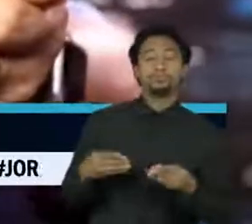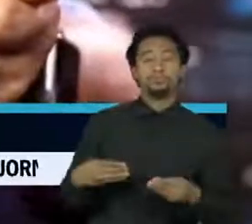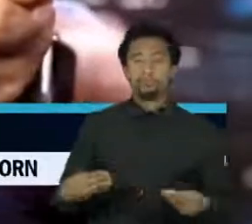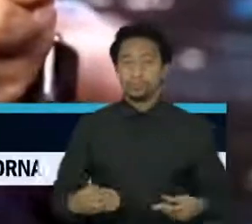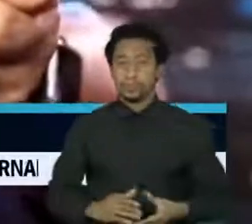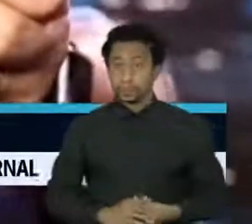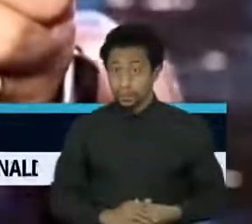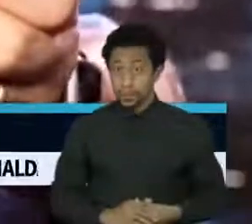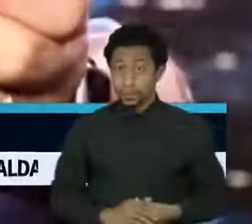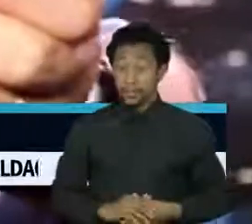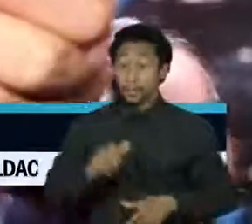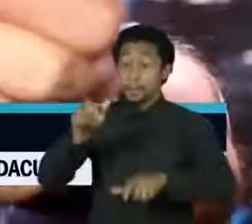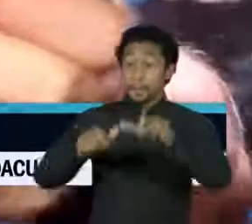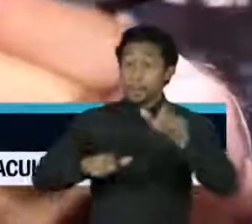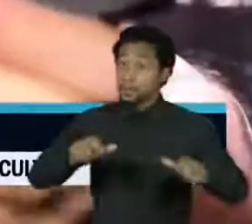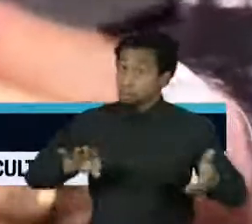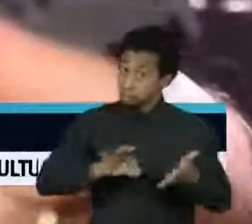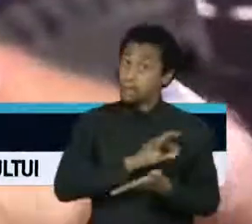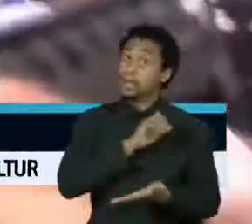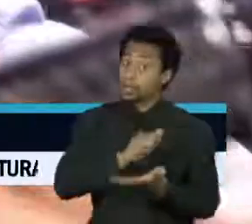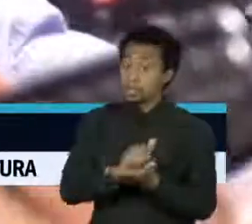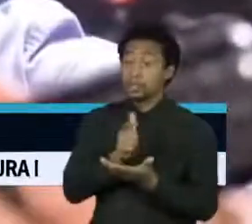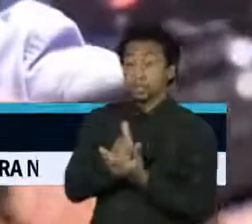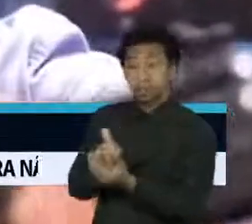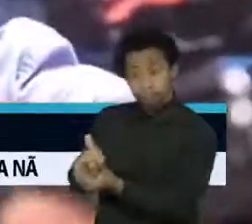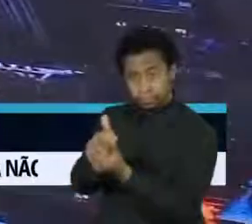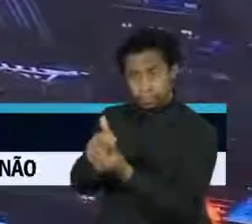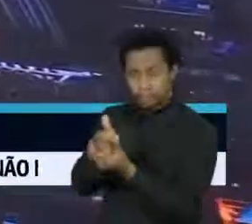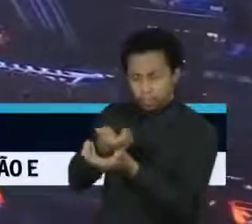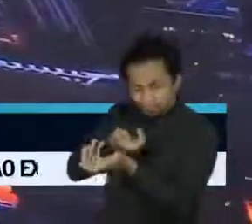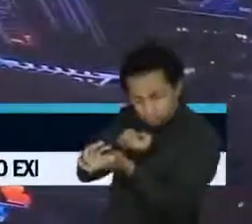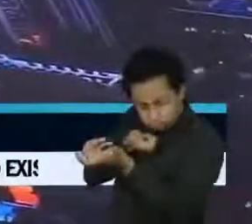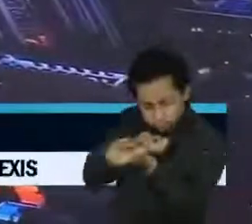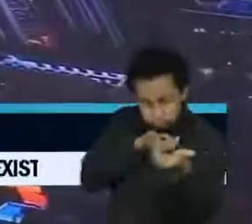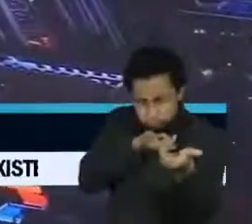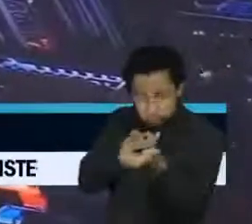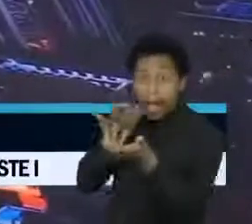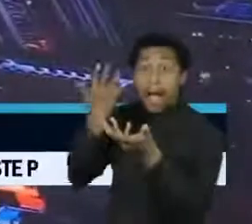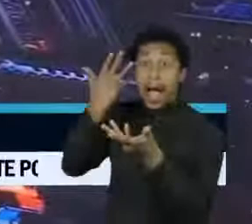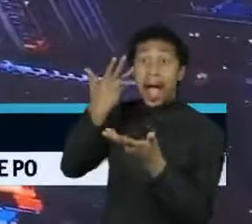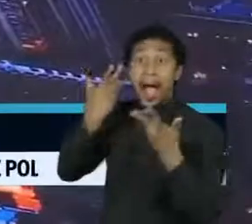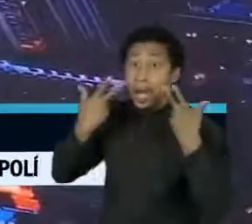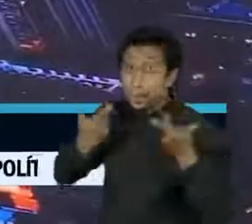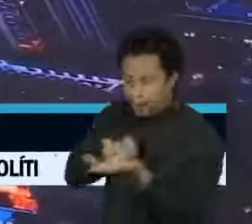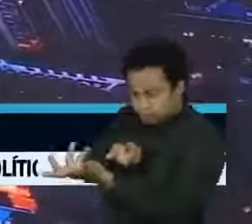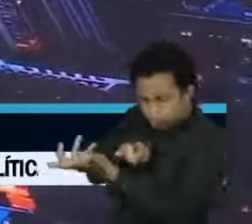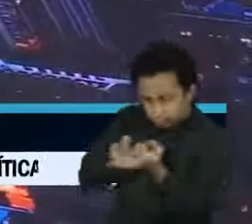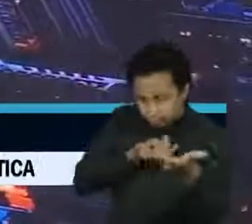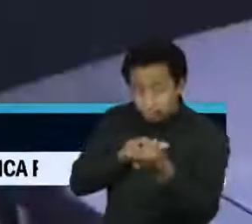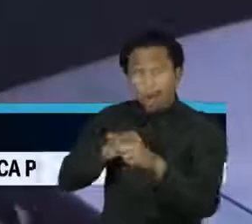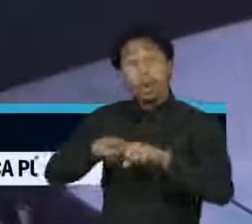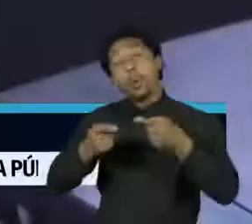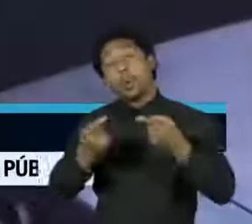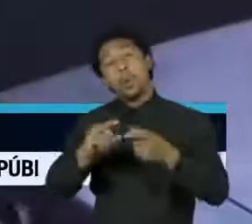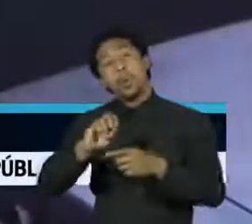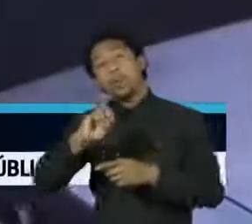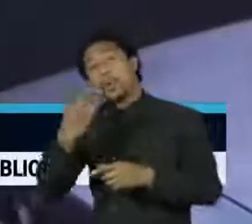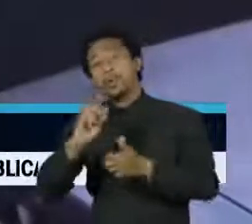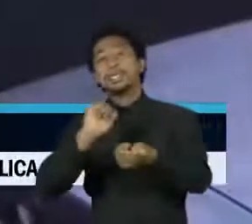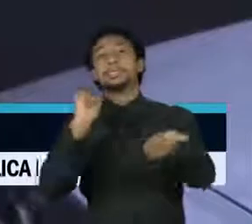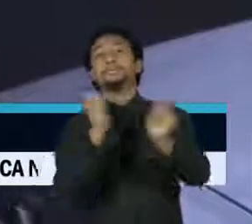O número de pessoas com registro de atividades de caçador, atirador desportivo e colecionador, os chamados CACs,